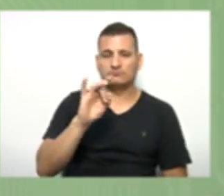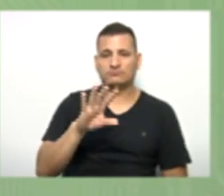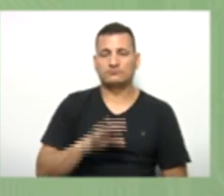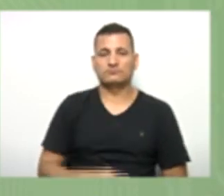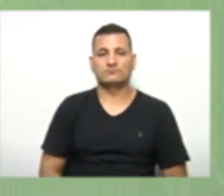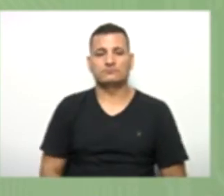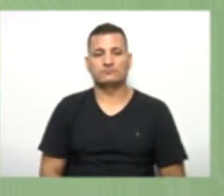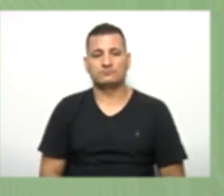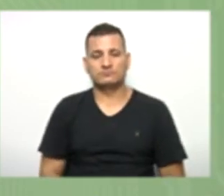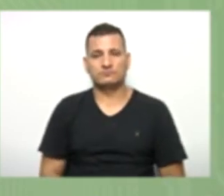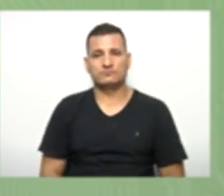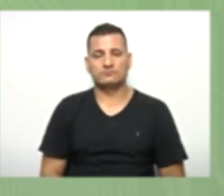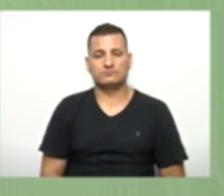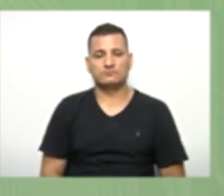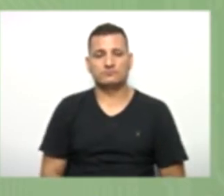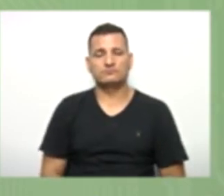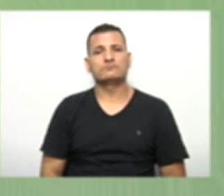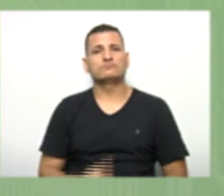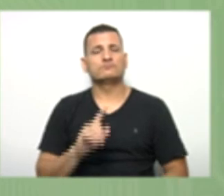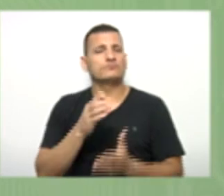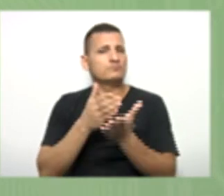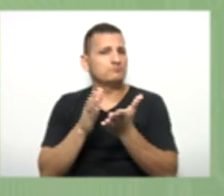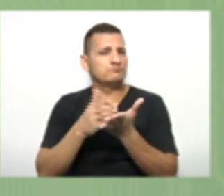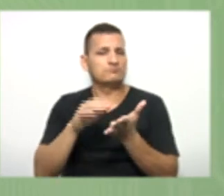foi a sobra?